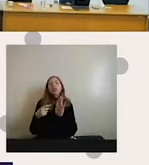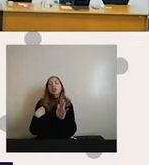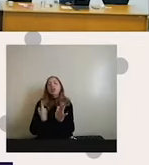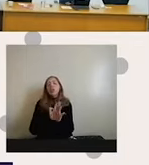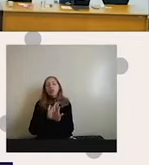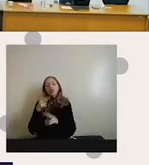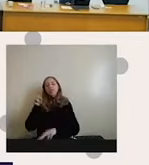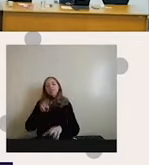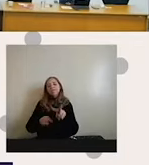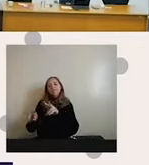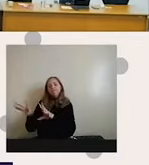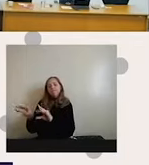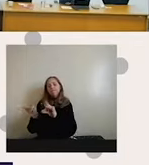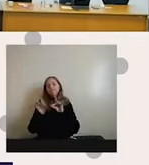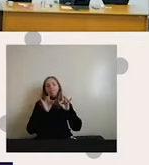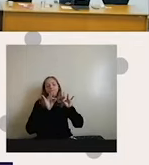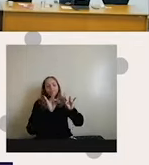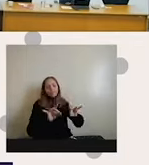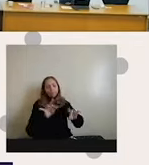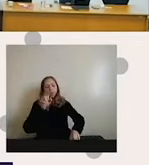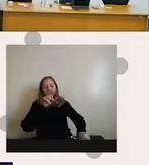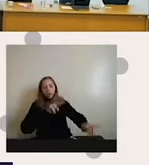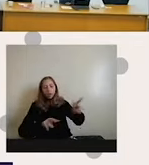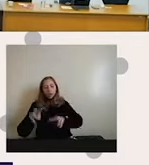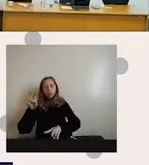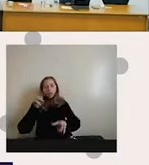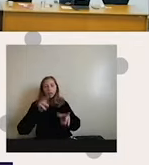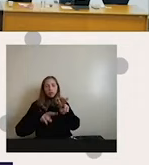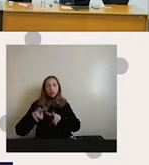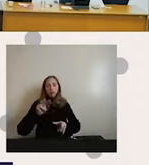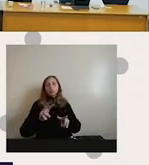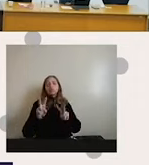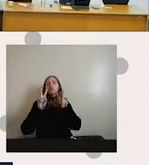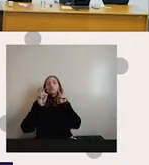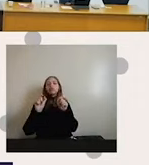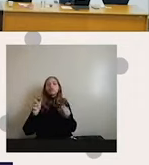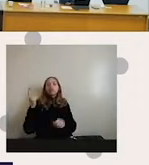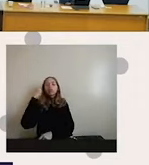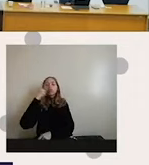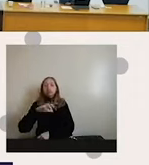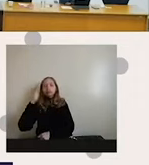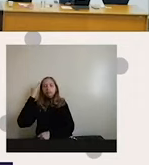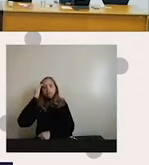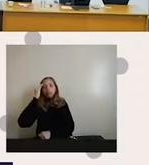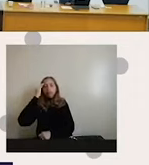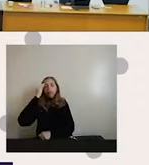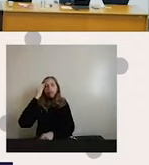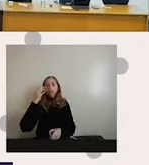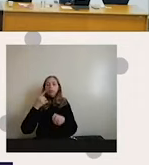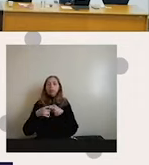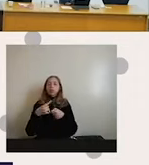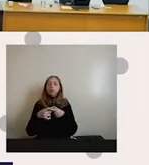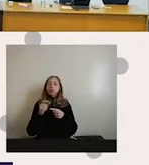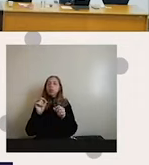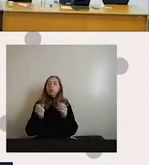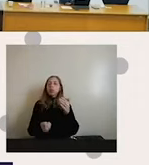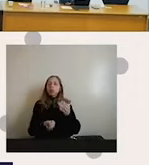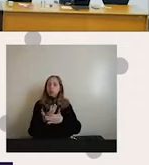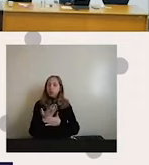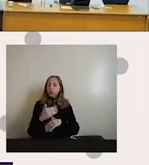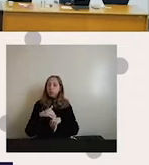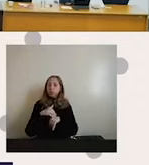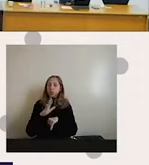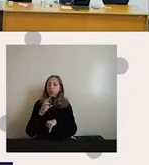forma. Isso tem que estar, né, para a gente compreender que um fenômeno que nós estamos vivendo, por exemplo, mais de 30 milhões de brasileiros,